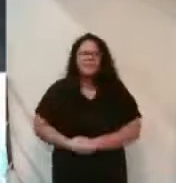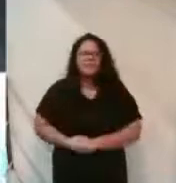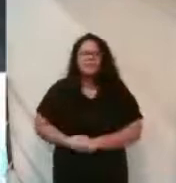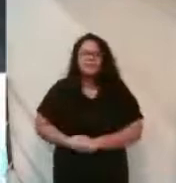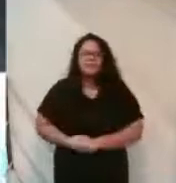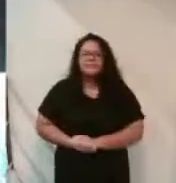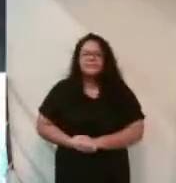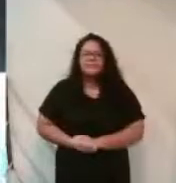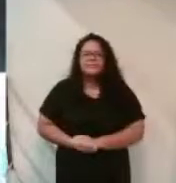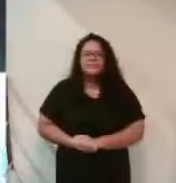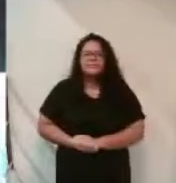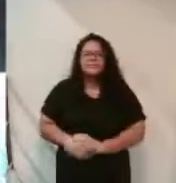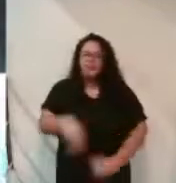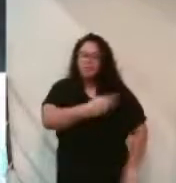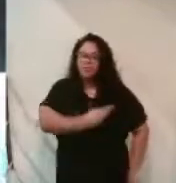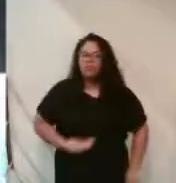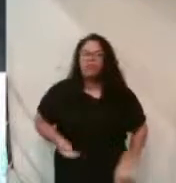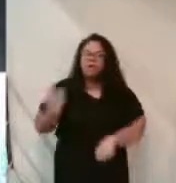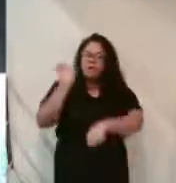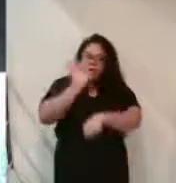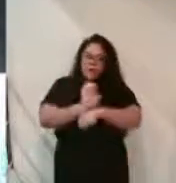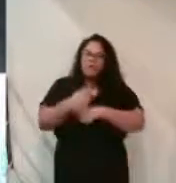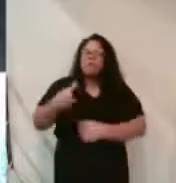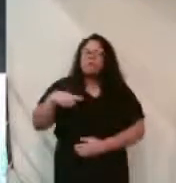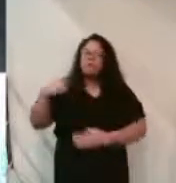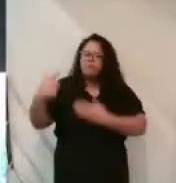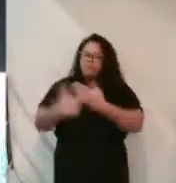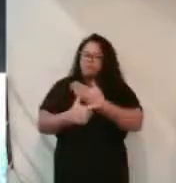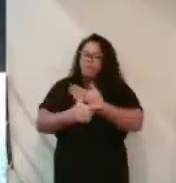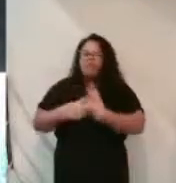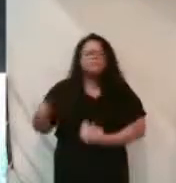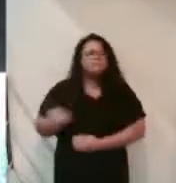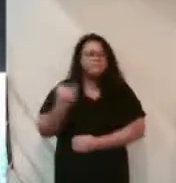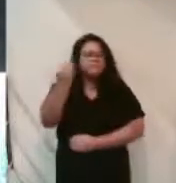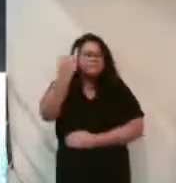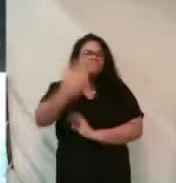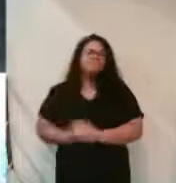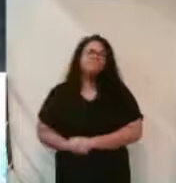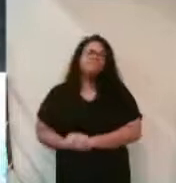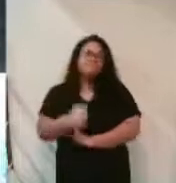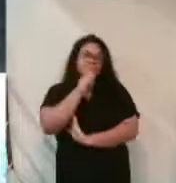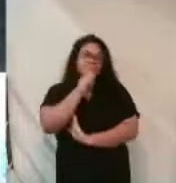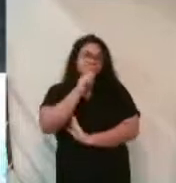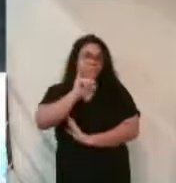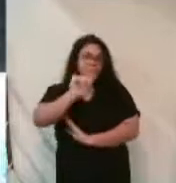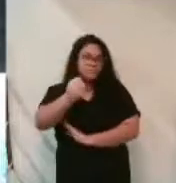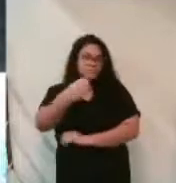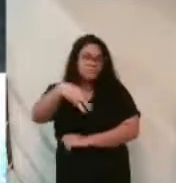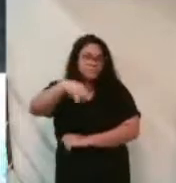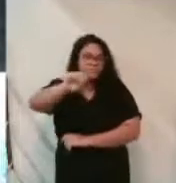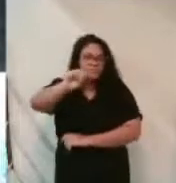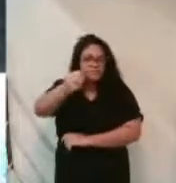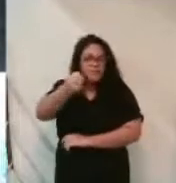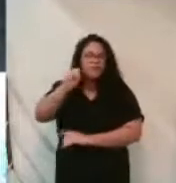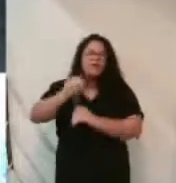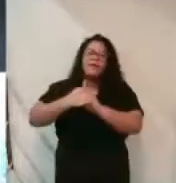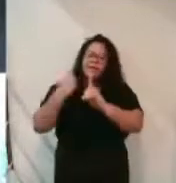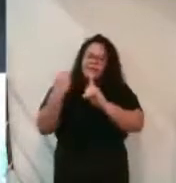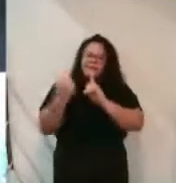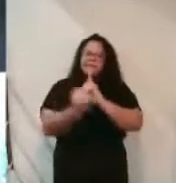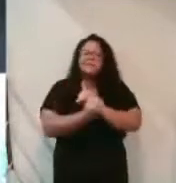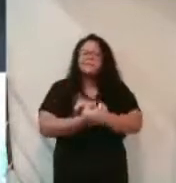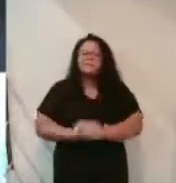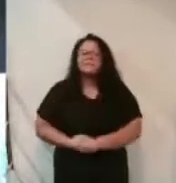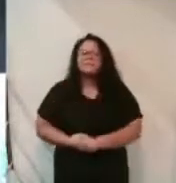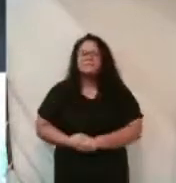Estado cumpriu um papel muito importante, né? Eu acho que a questão do ICMS socioambiental é uma medida muito